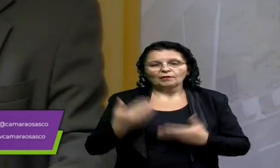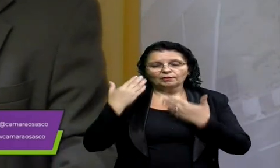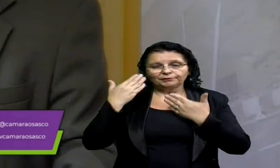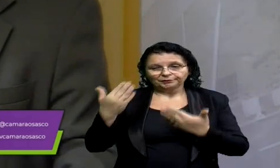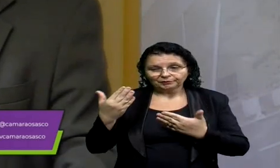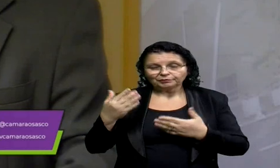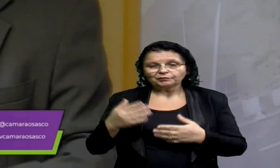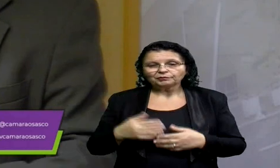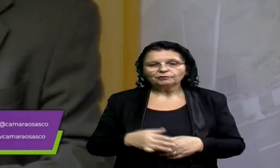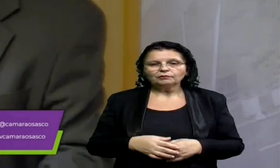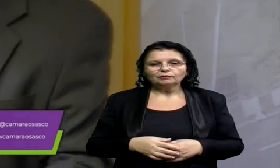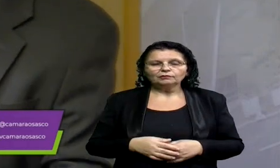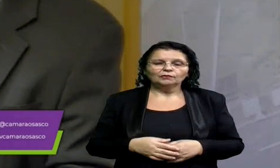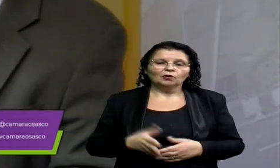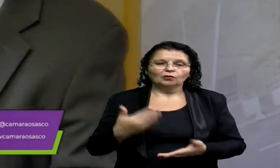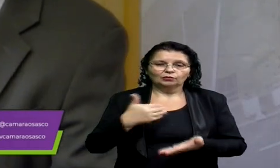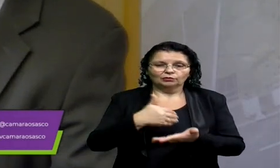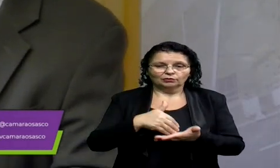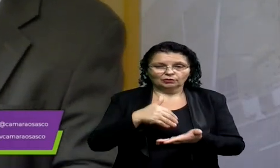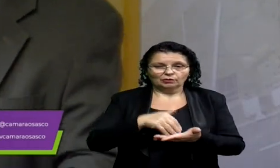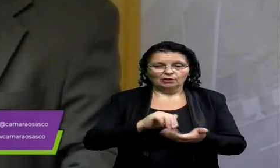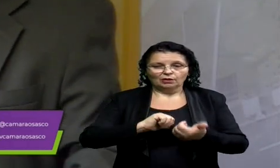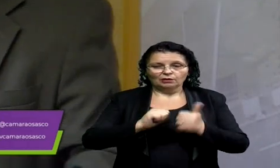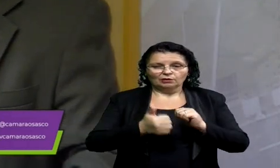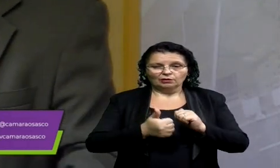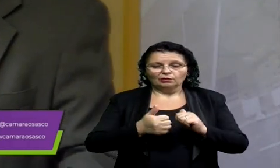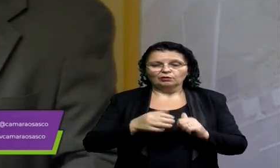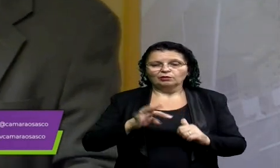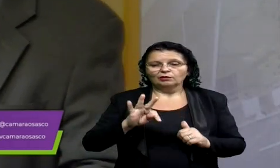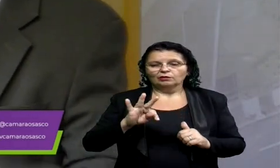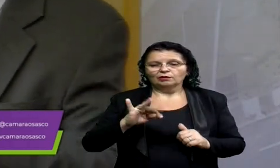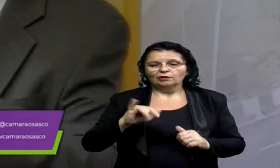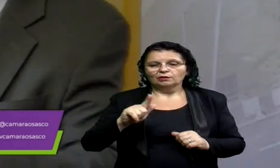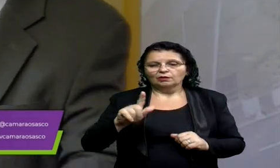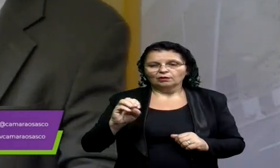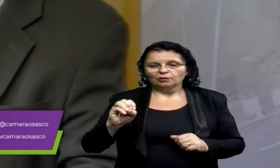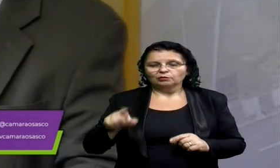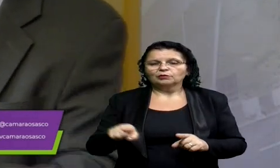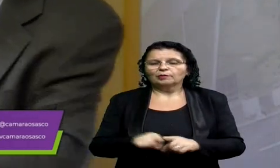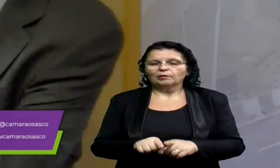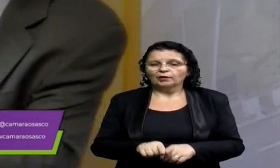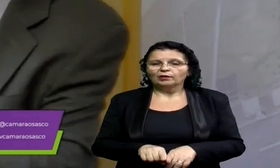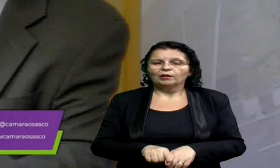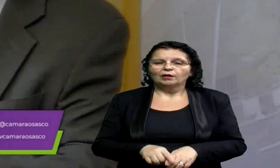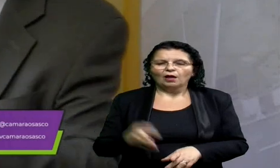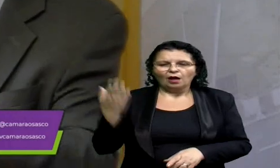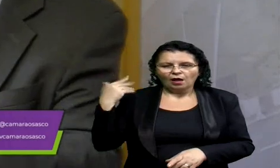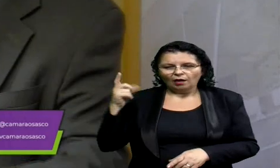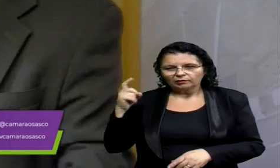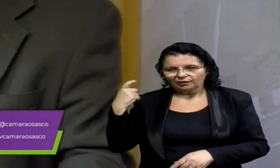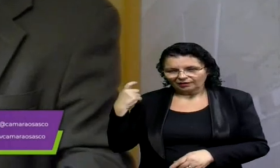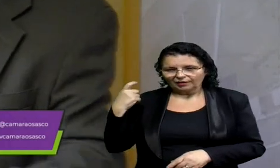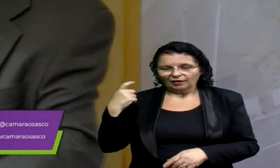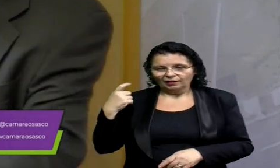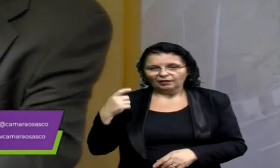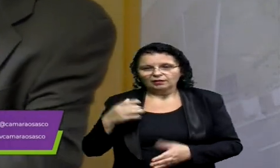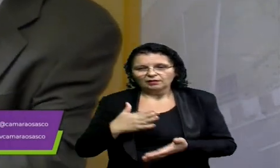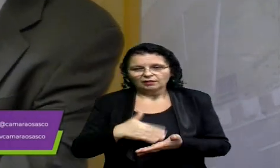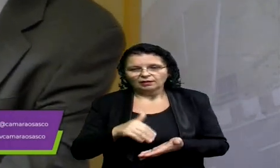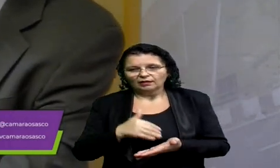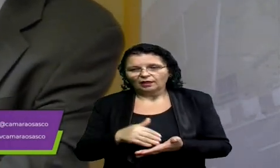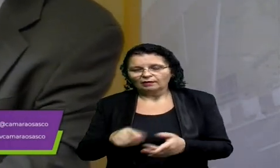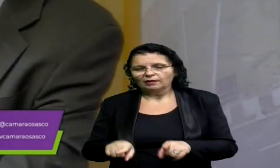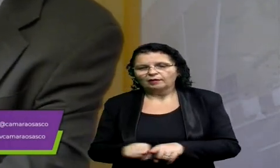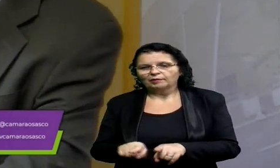hoje mesmo estive na Secretaria de espores lá com o Thiago né ô carmon você que foi nosso nosso Presidente hoje e foi também secretário já me